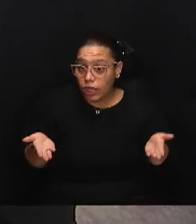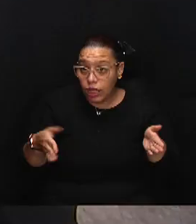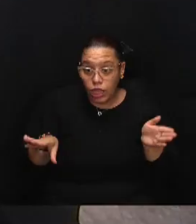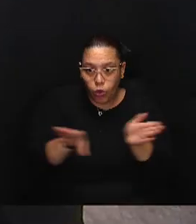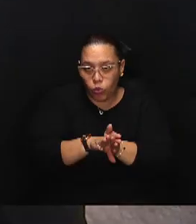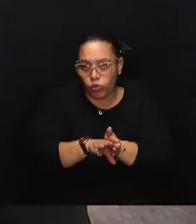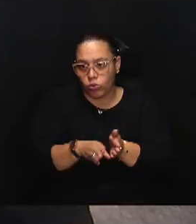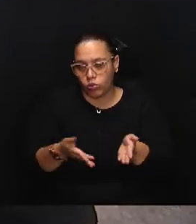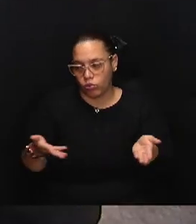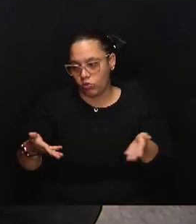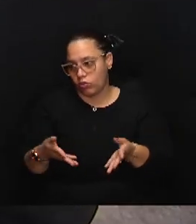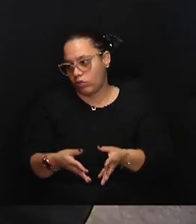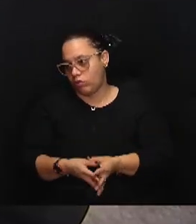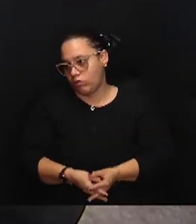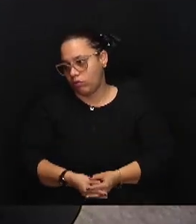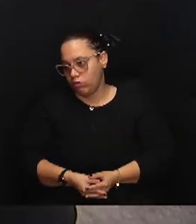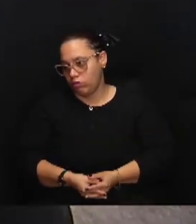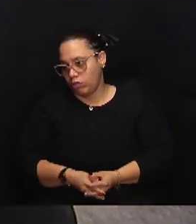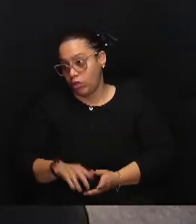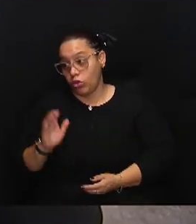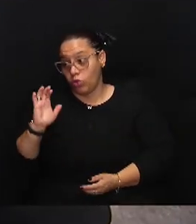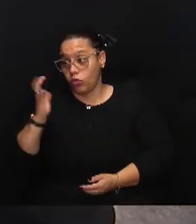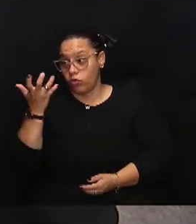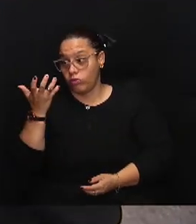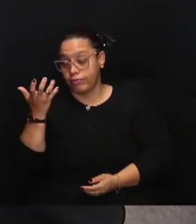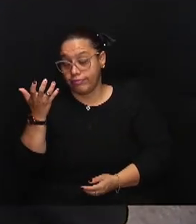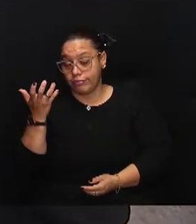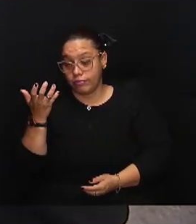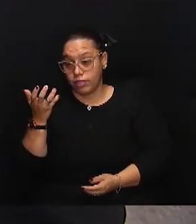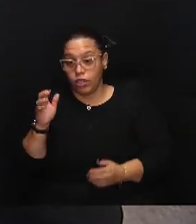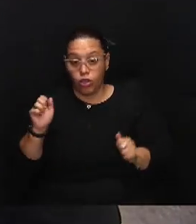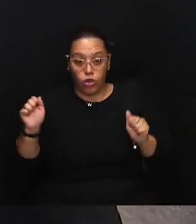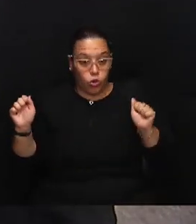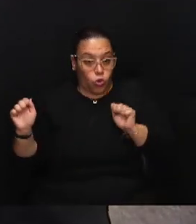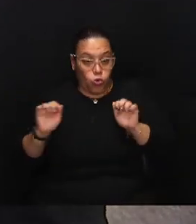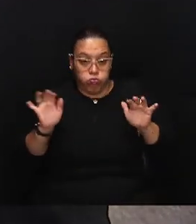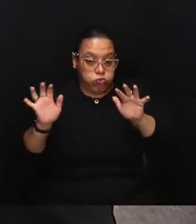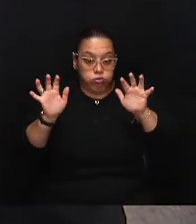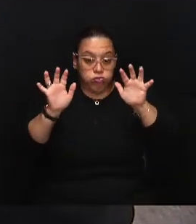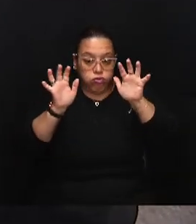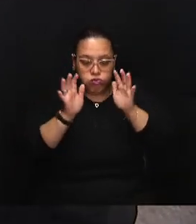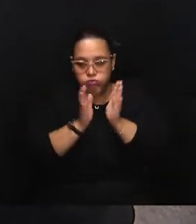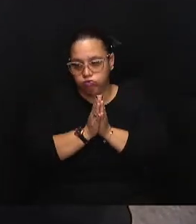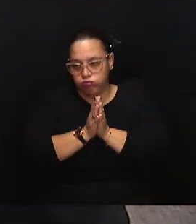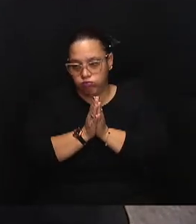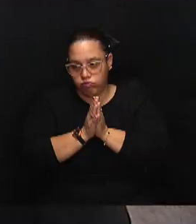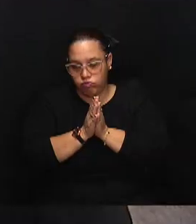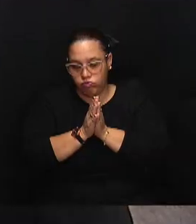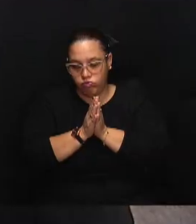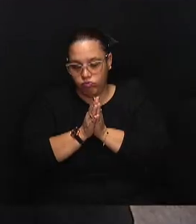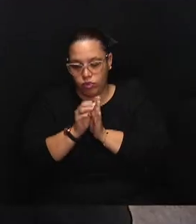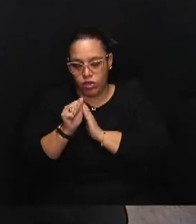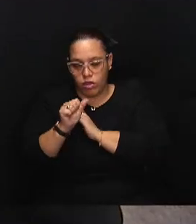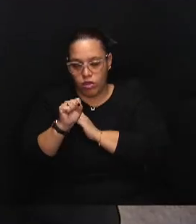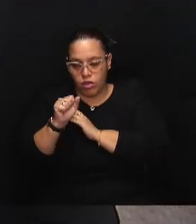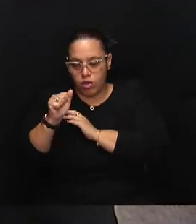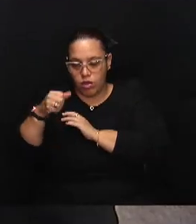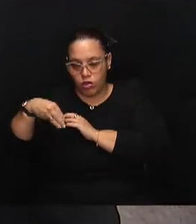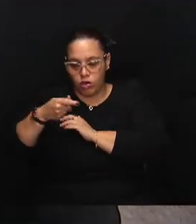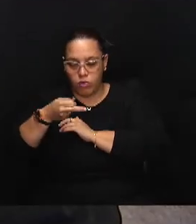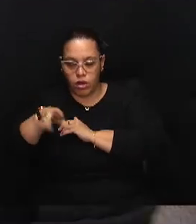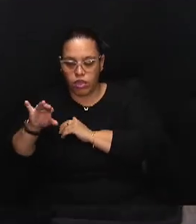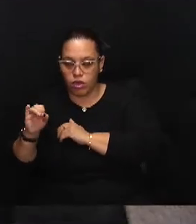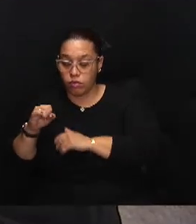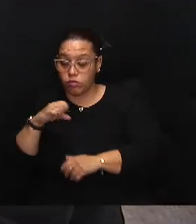nos acomete na forma de assombrações. Muitas das assombrações que a gente tem